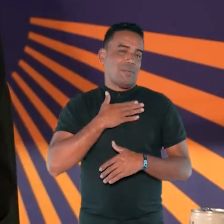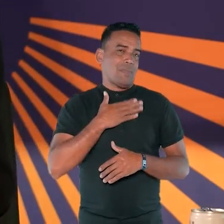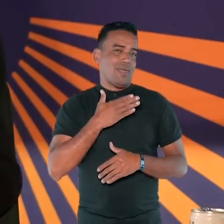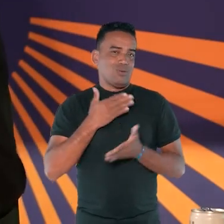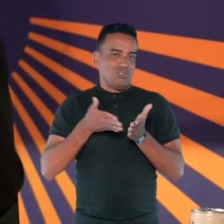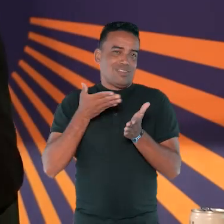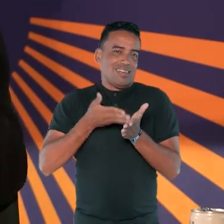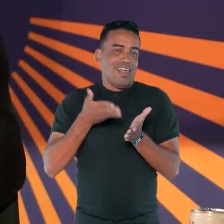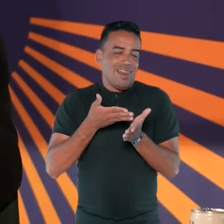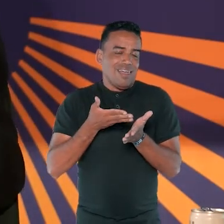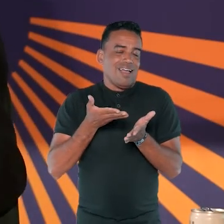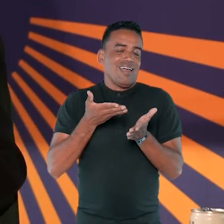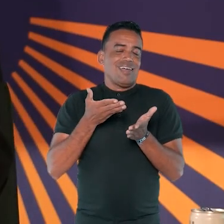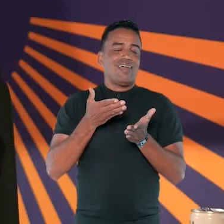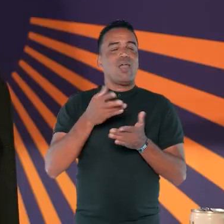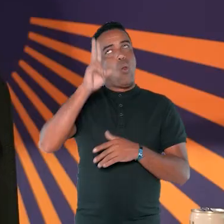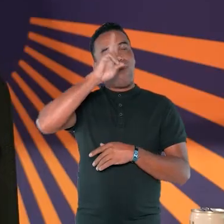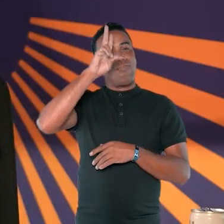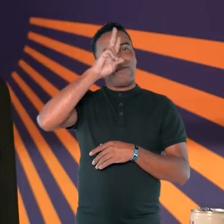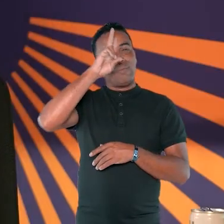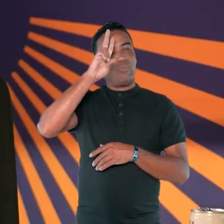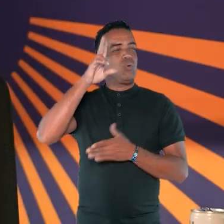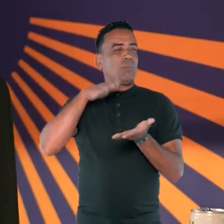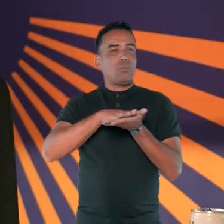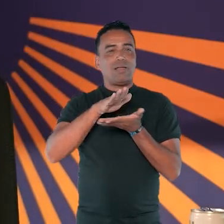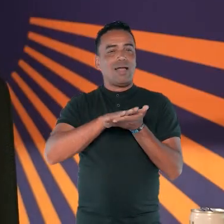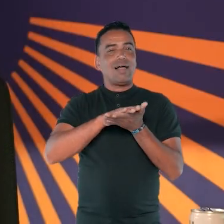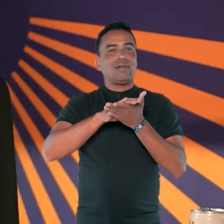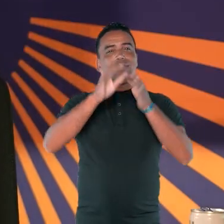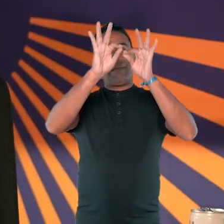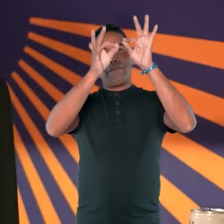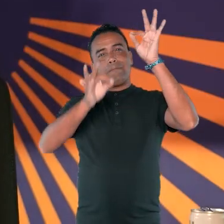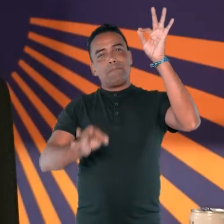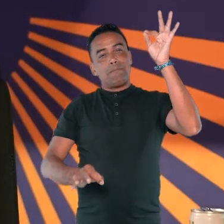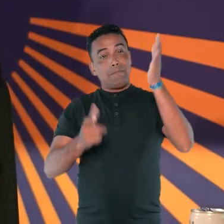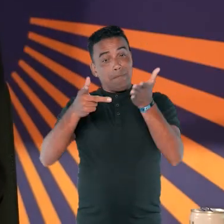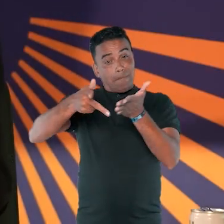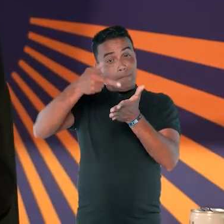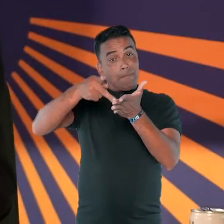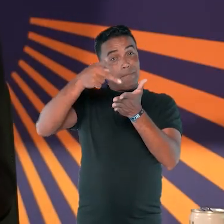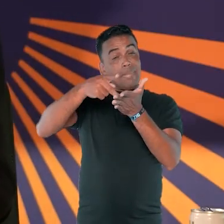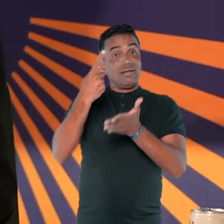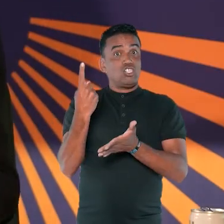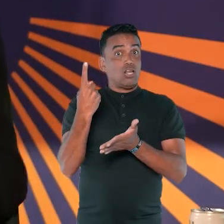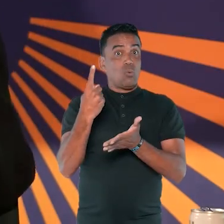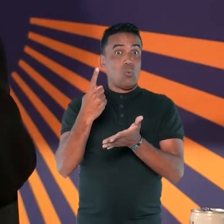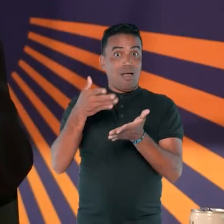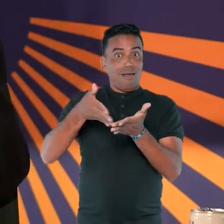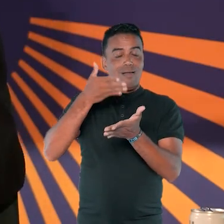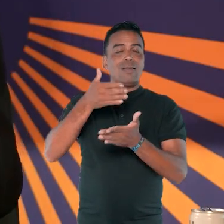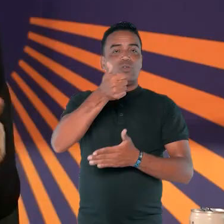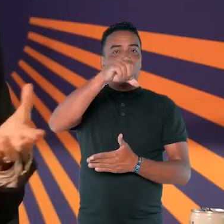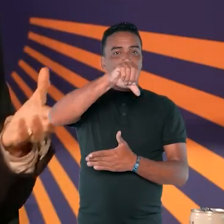caderno, e, se bem me lembro, isso saiu numa página inteira do Jornal do Brasil. 80 a gente